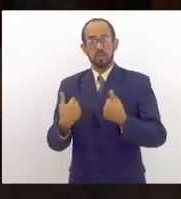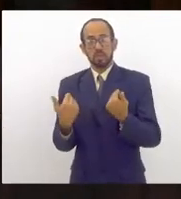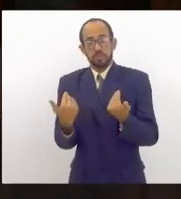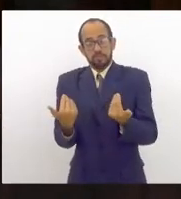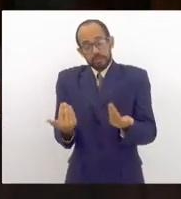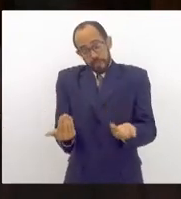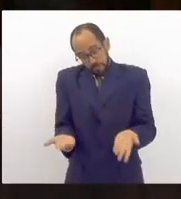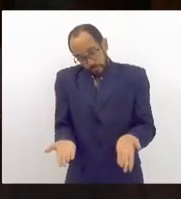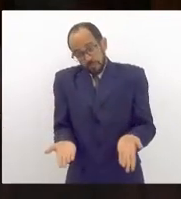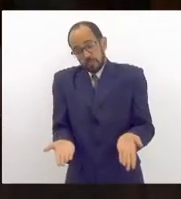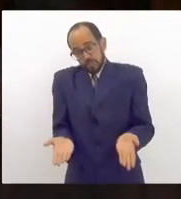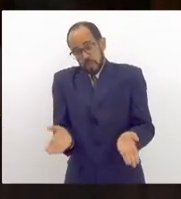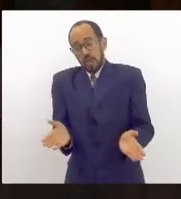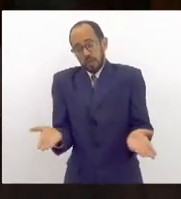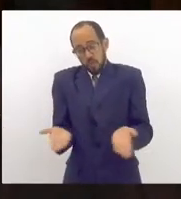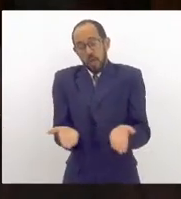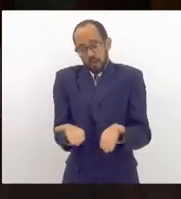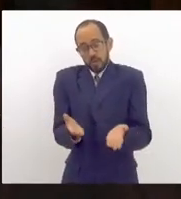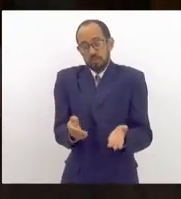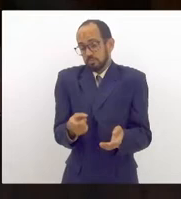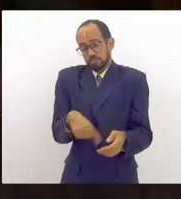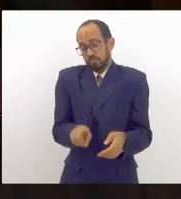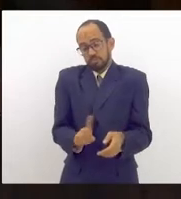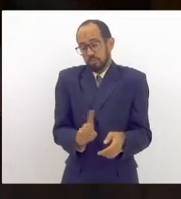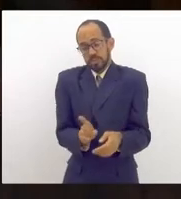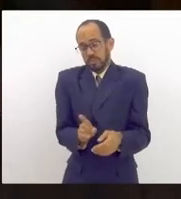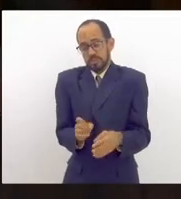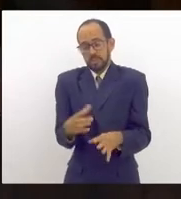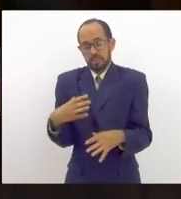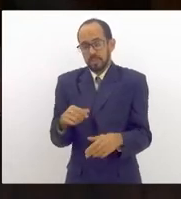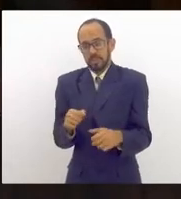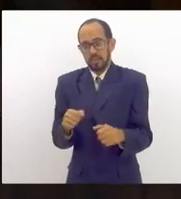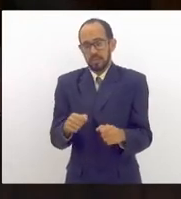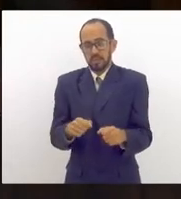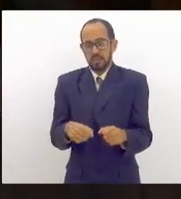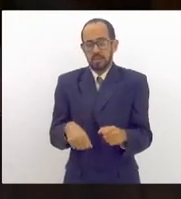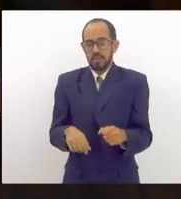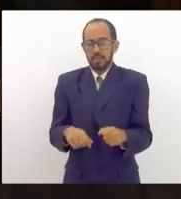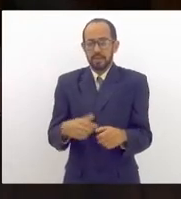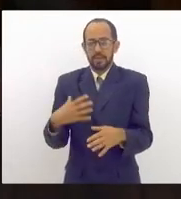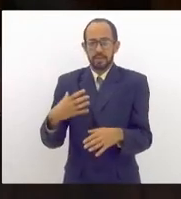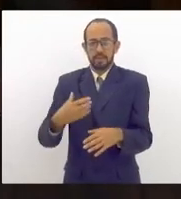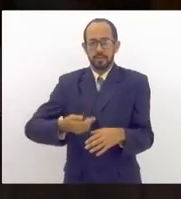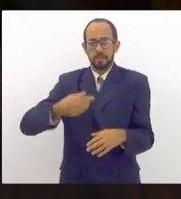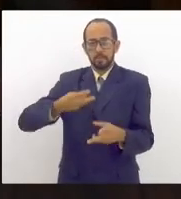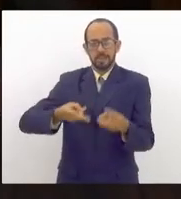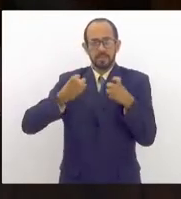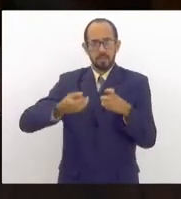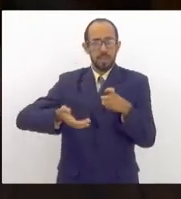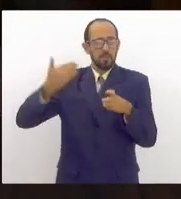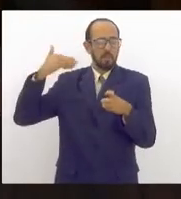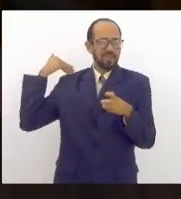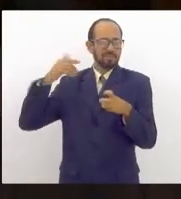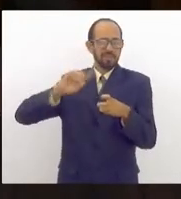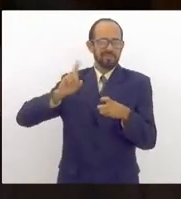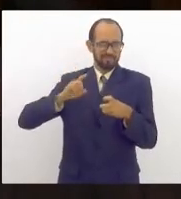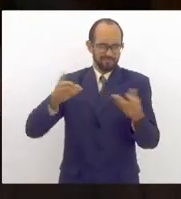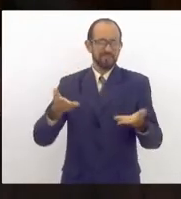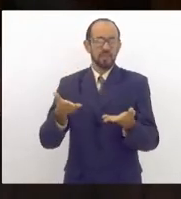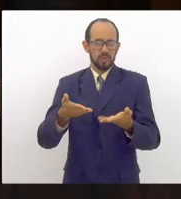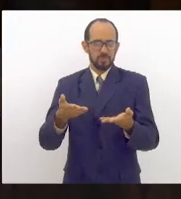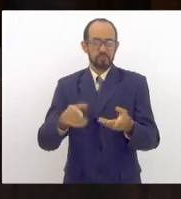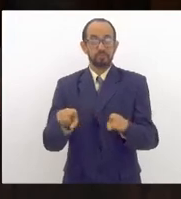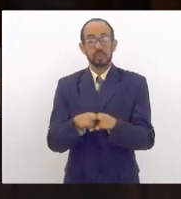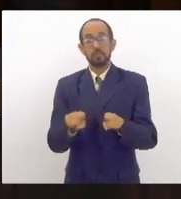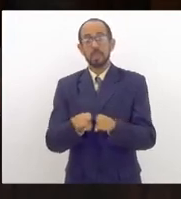aí a gente veio não precisa de longe para ver as consequências desse momento você fala também dos Petroleiros aqui